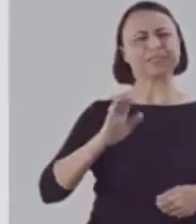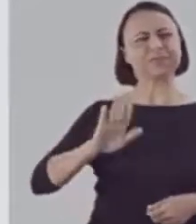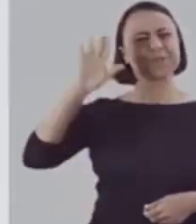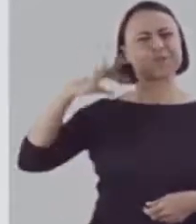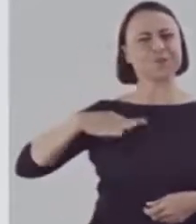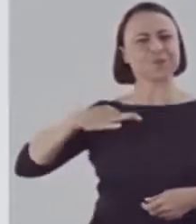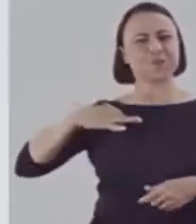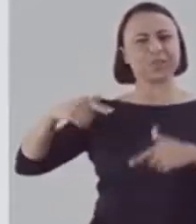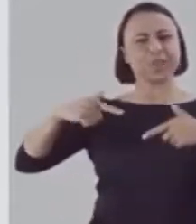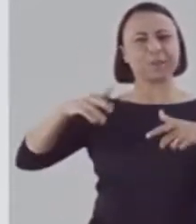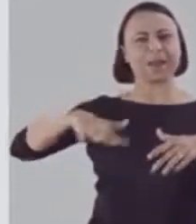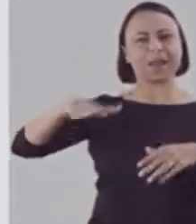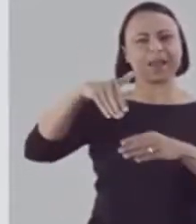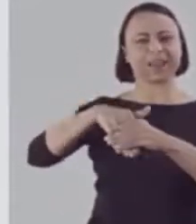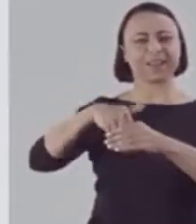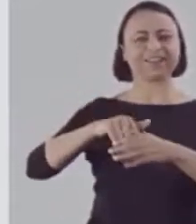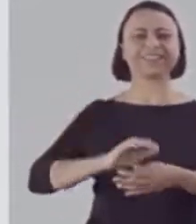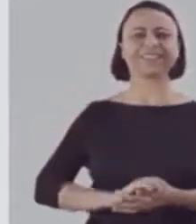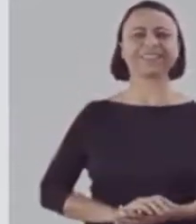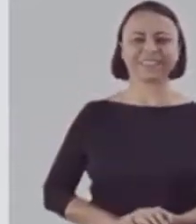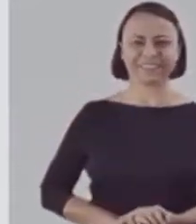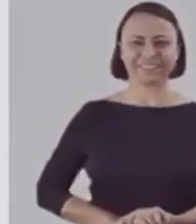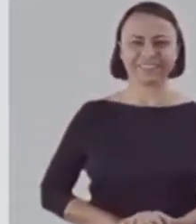Seja um mesário voluntário.